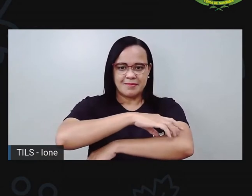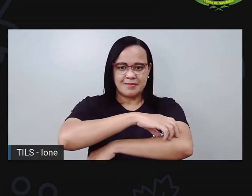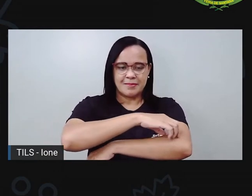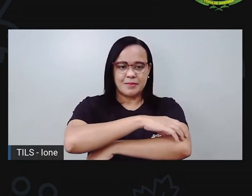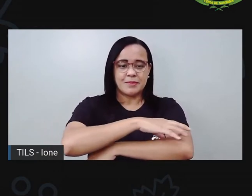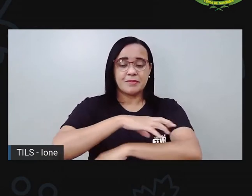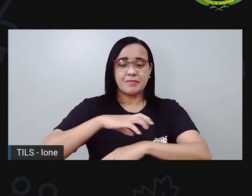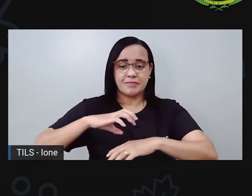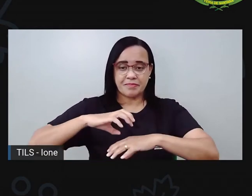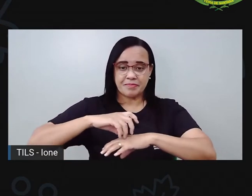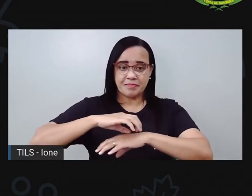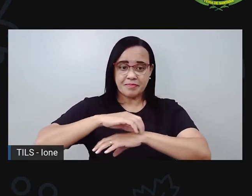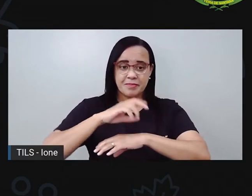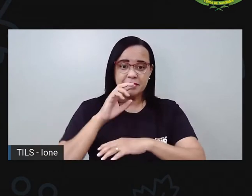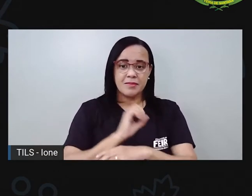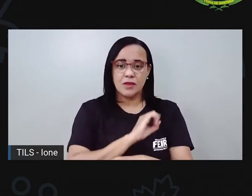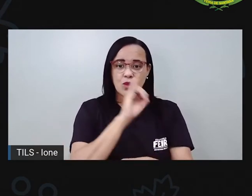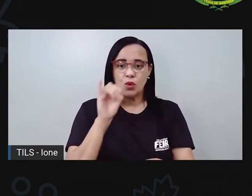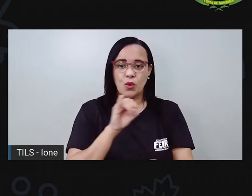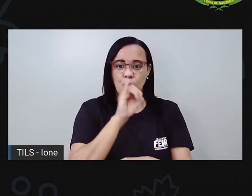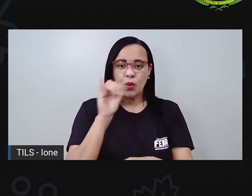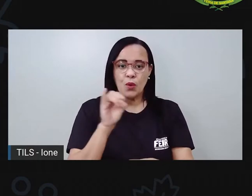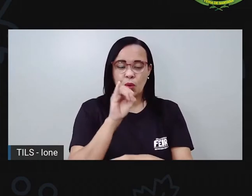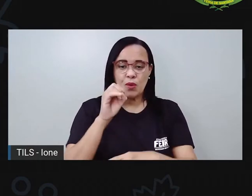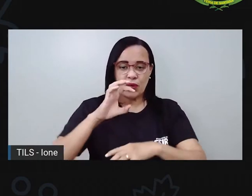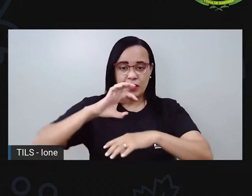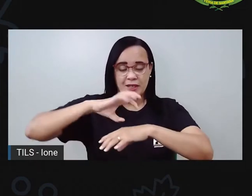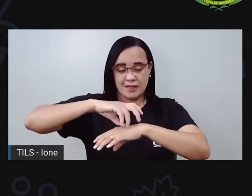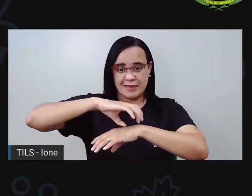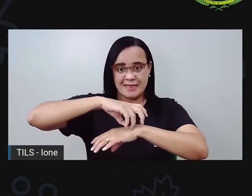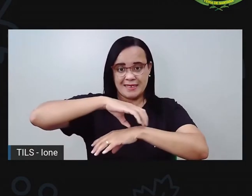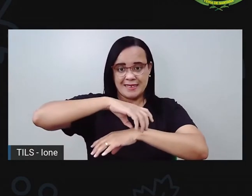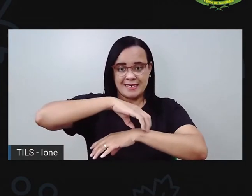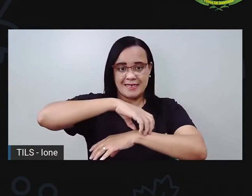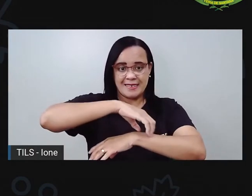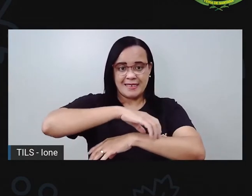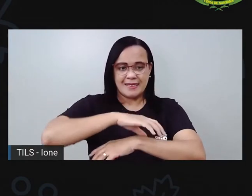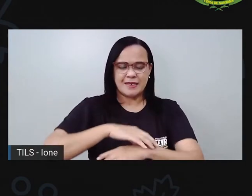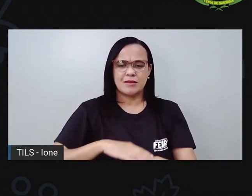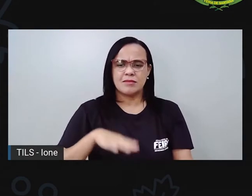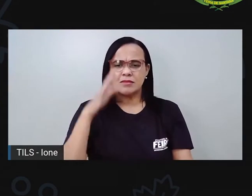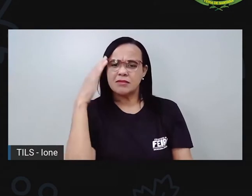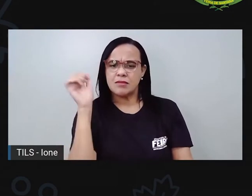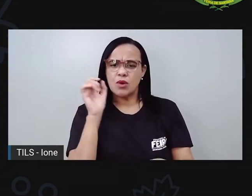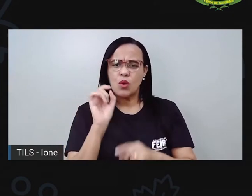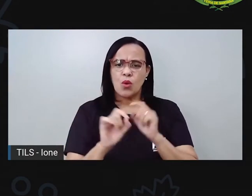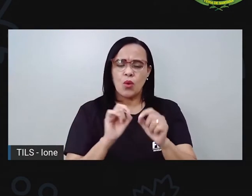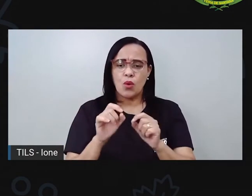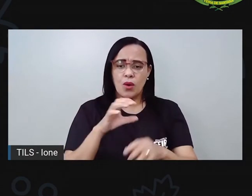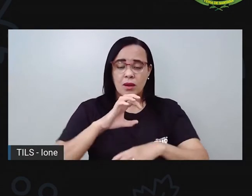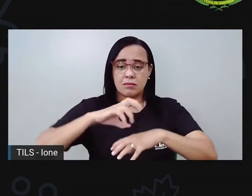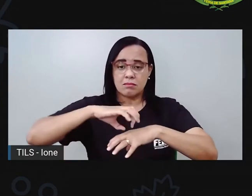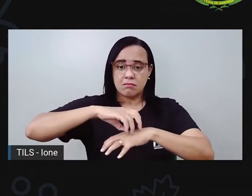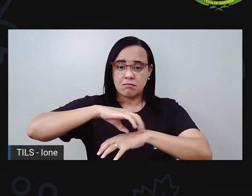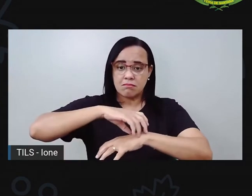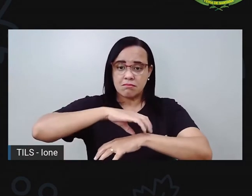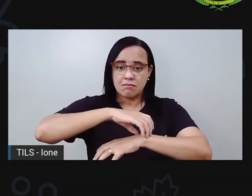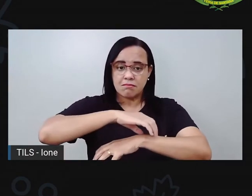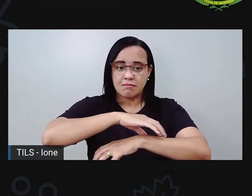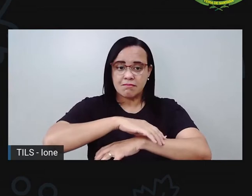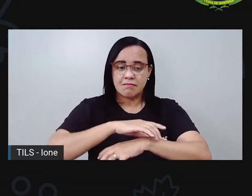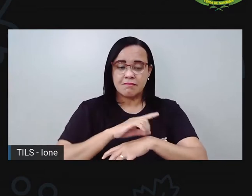olha pessoal Essa é a aranha vocês sabiam que a aranha